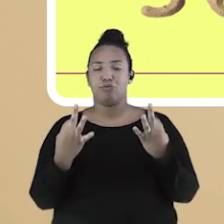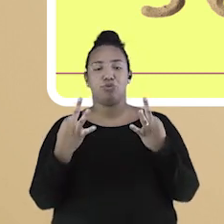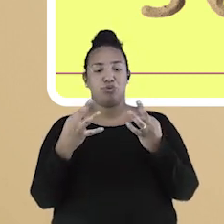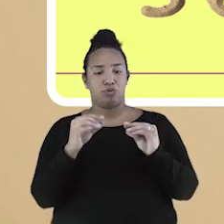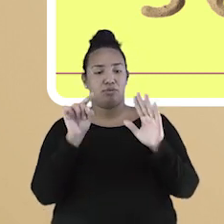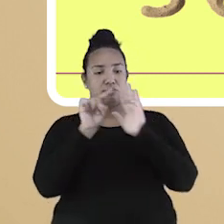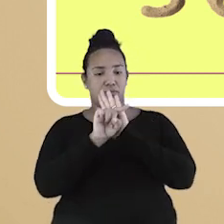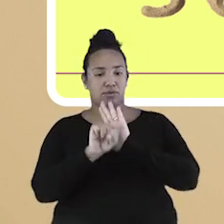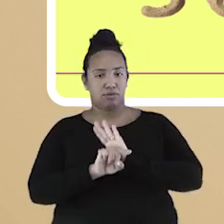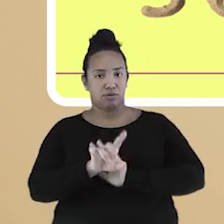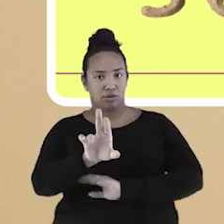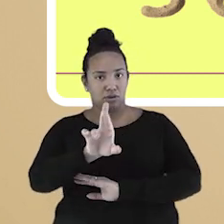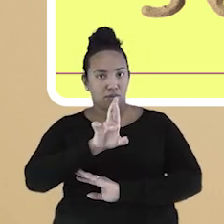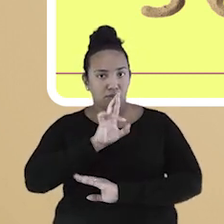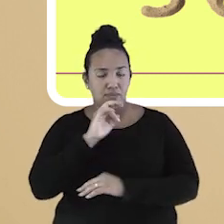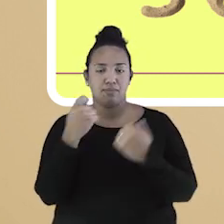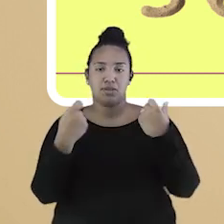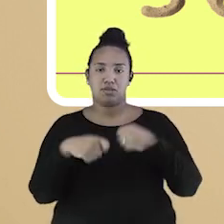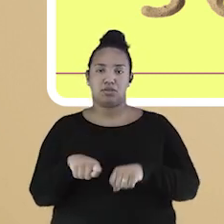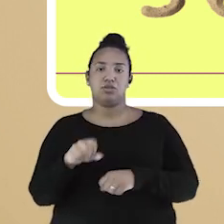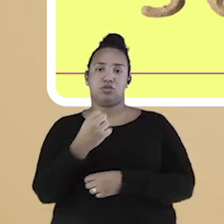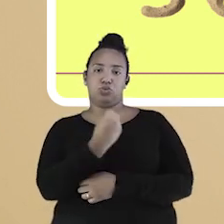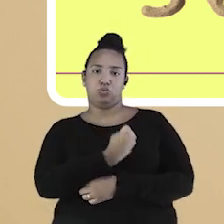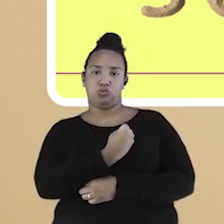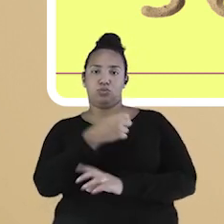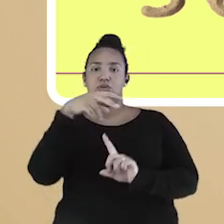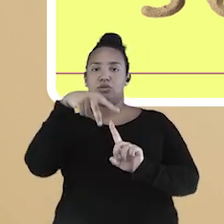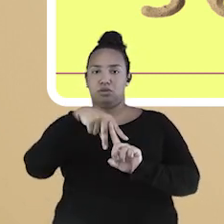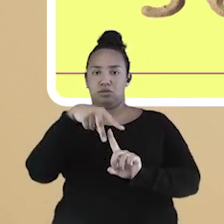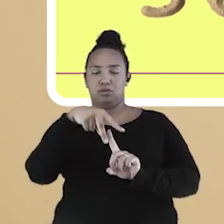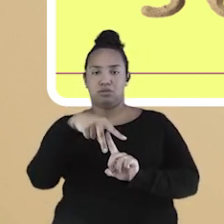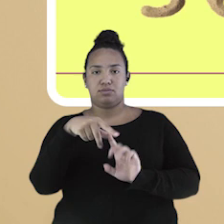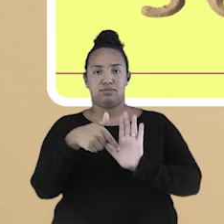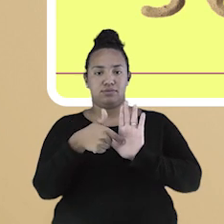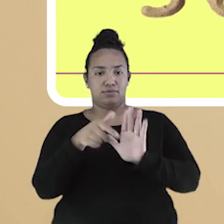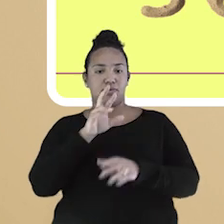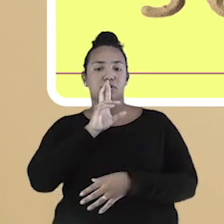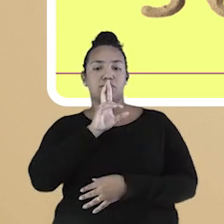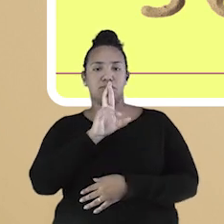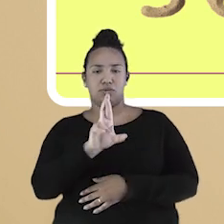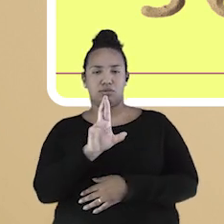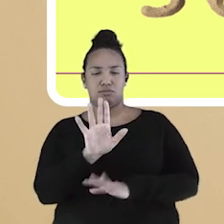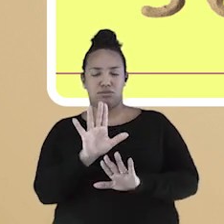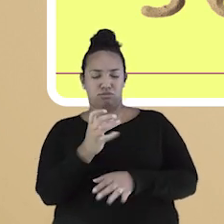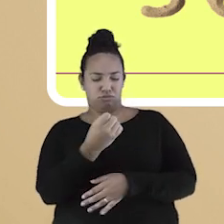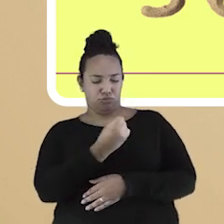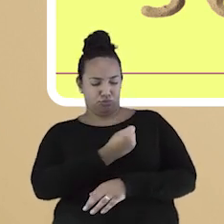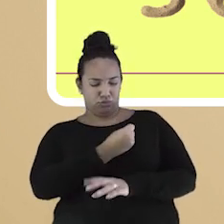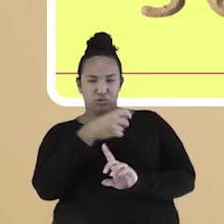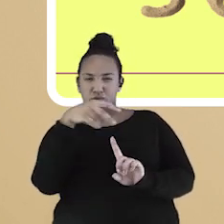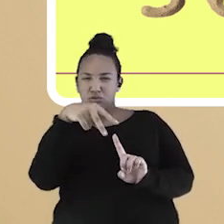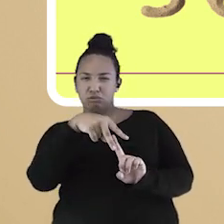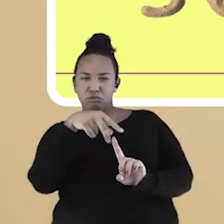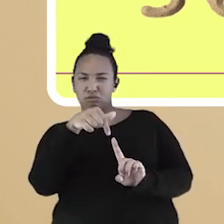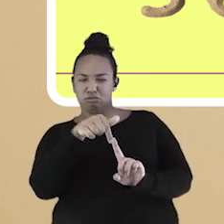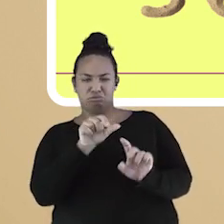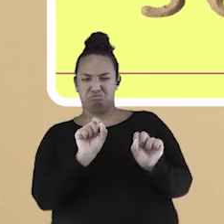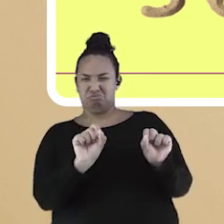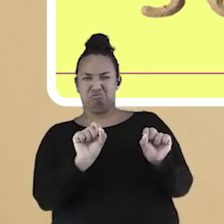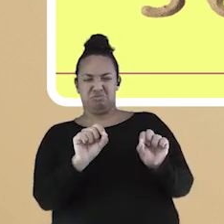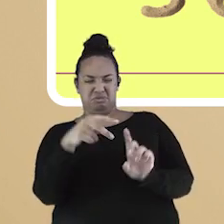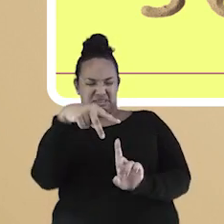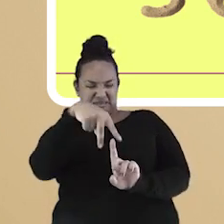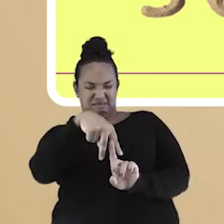números naturais para expressar a resposta. Números naturais? Você sabe o que são números